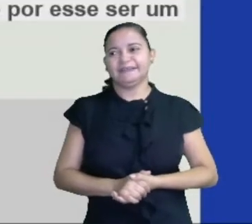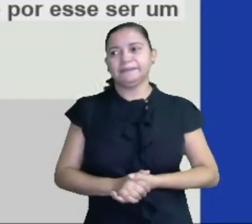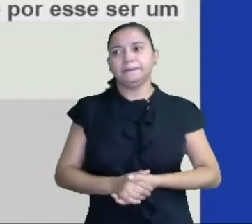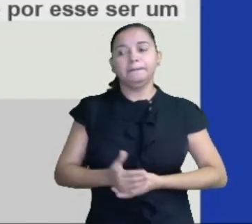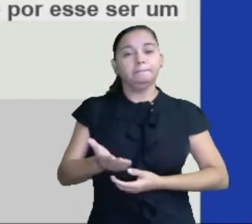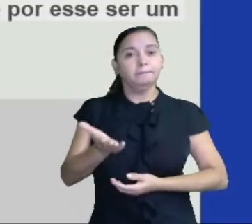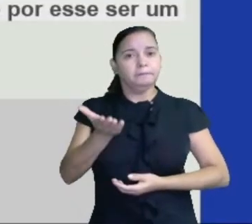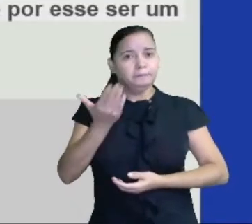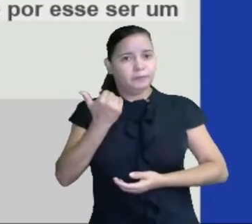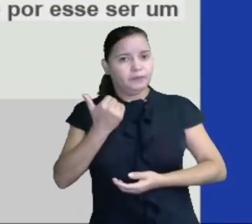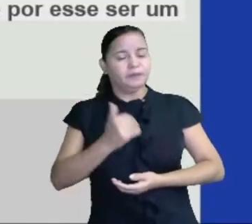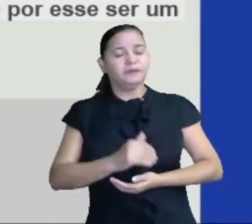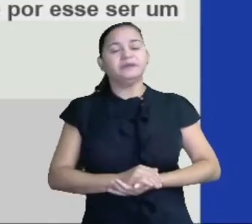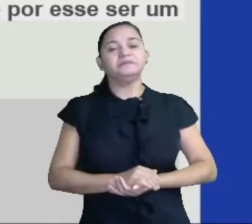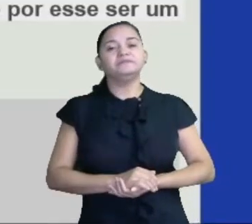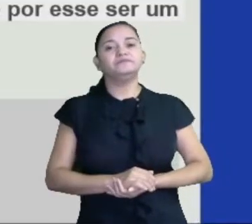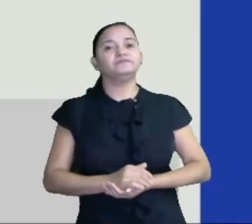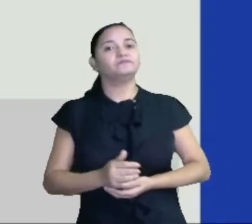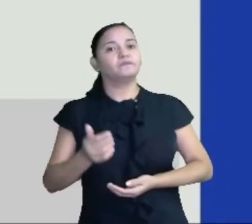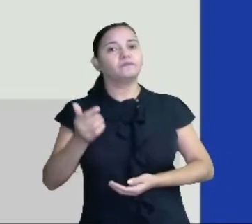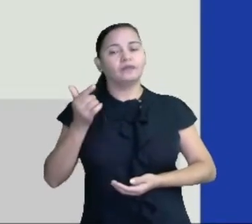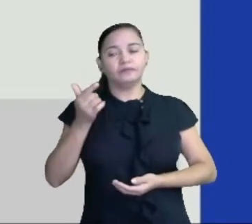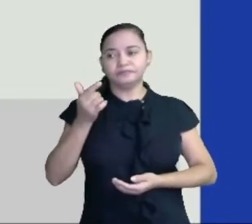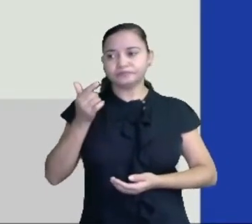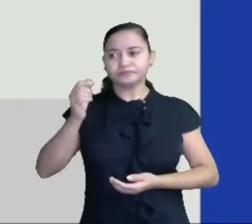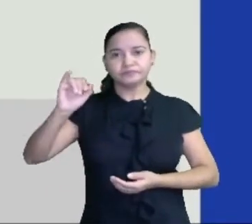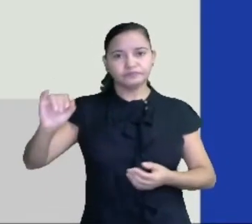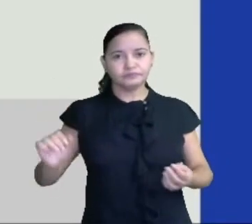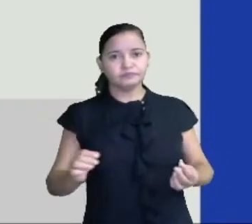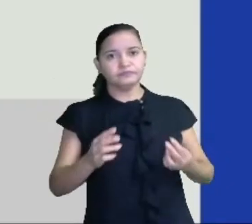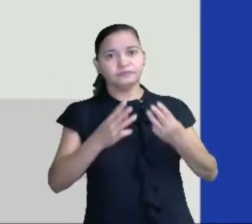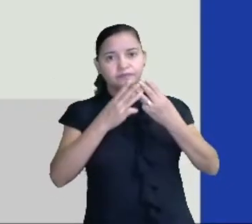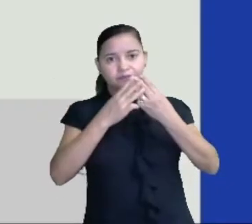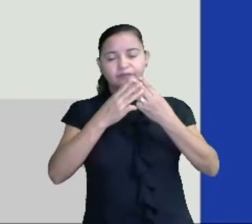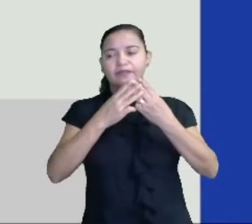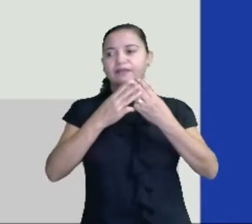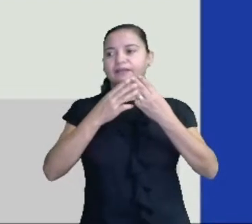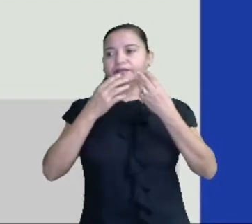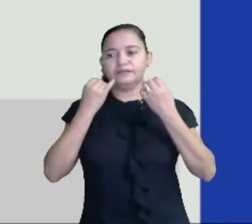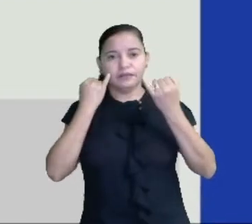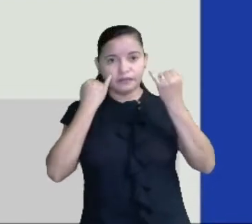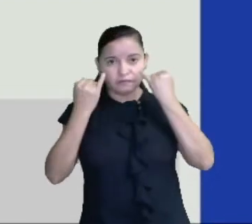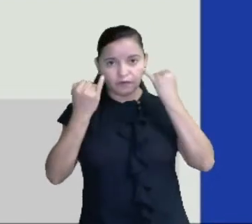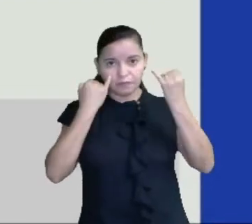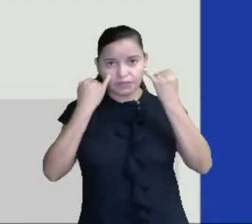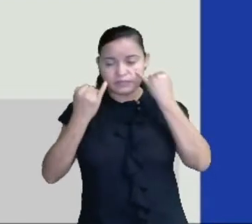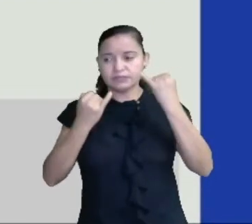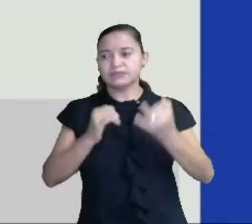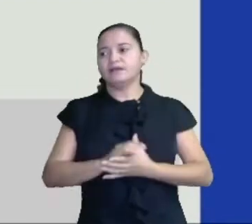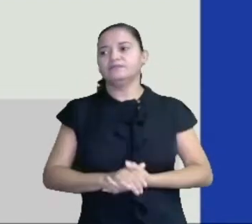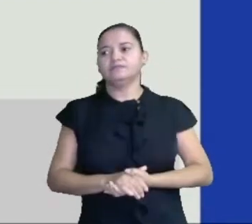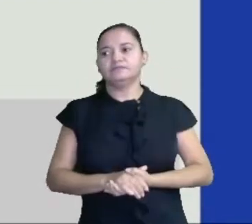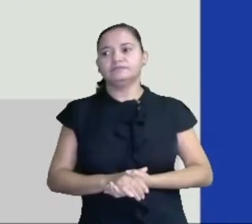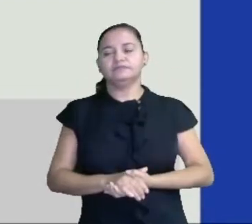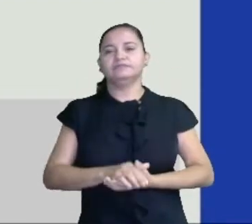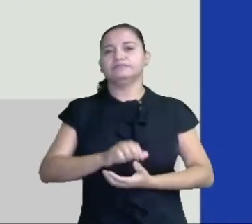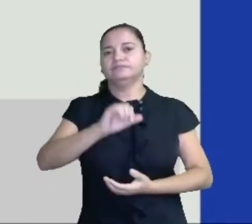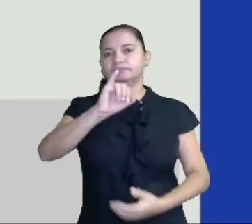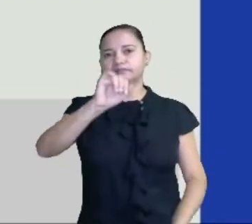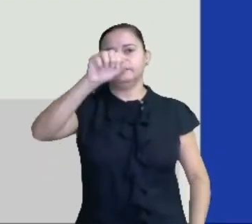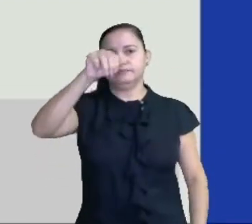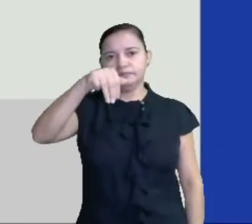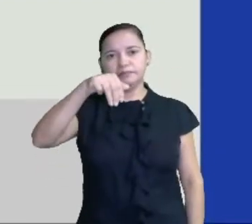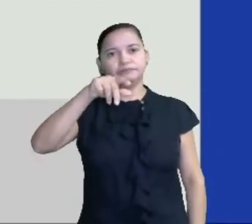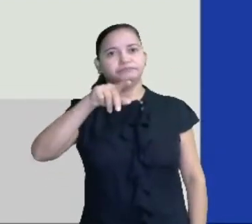Vamos lá para o nosso próximo, que vai ser informação